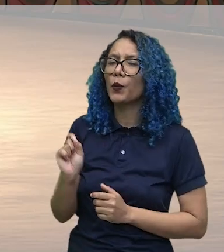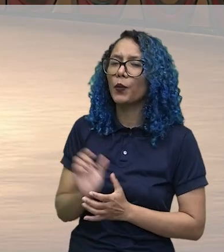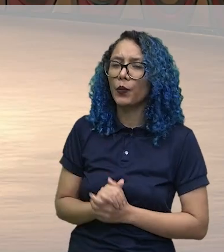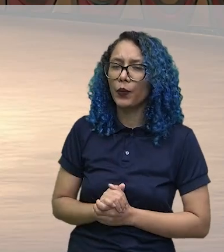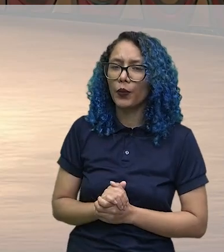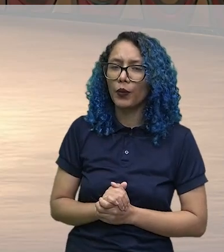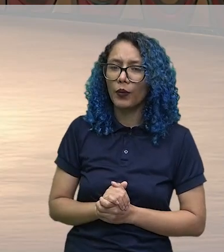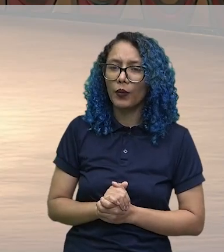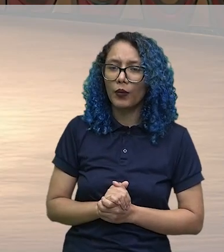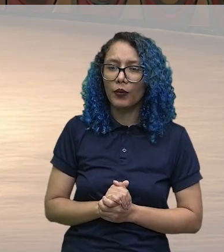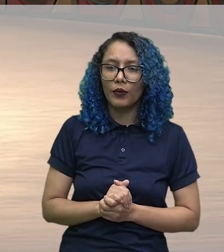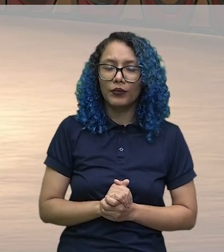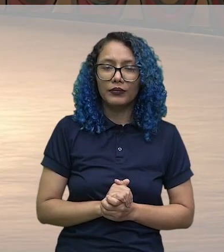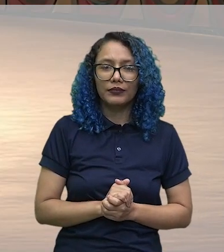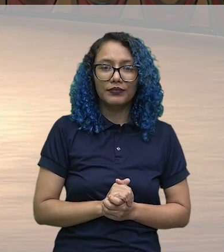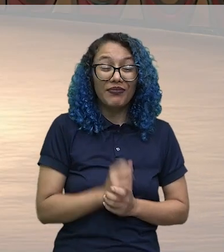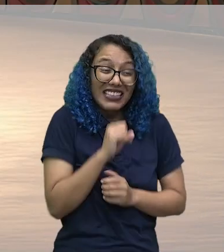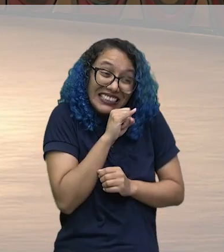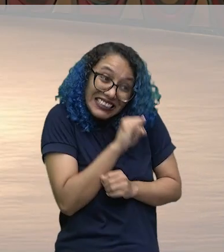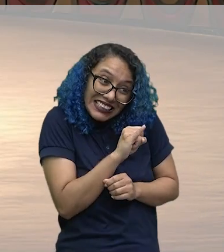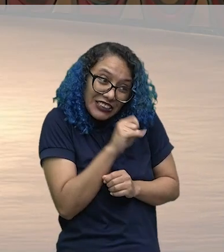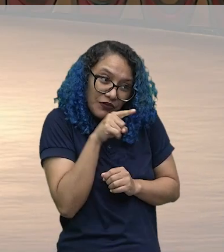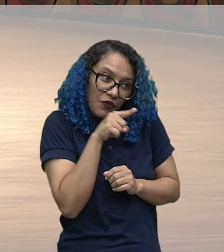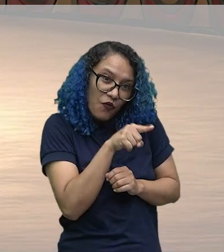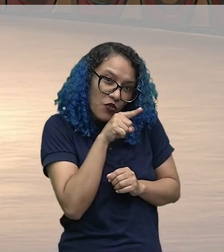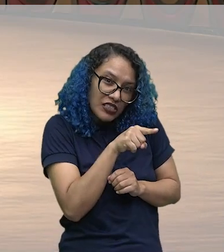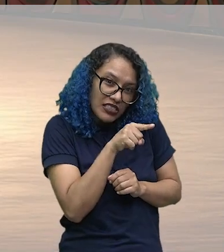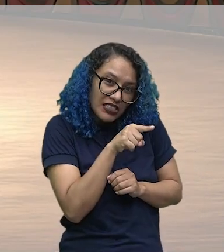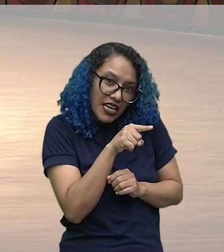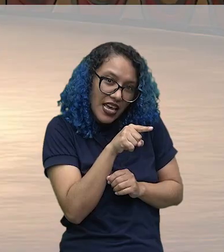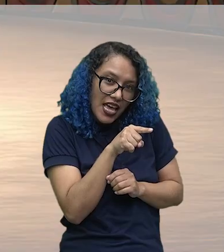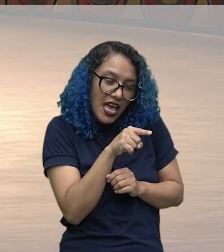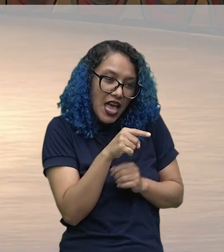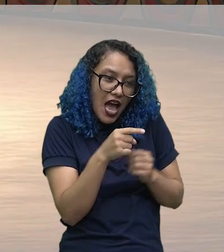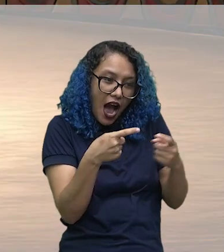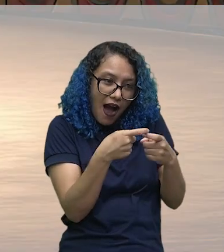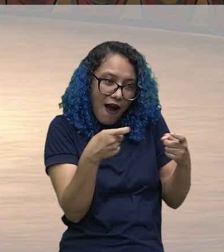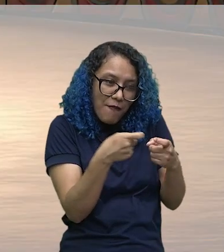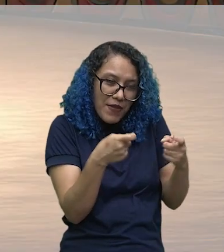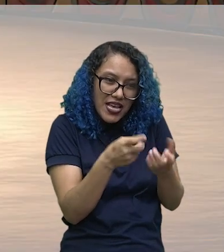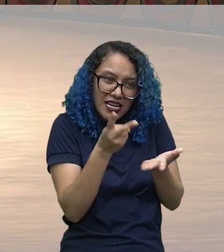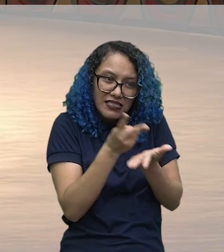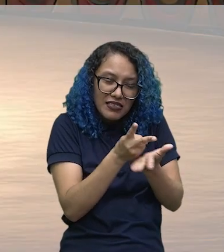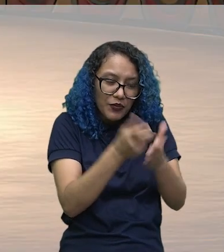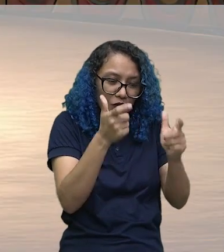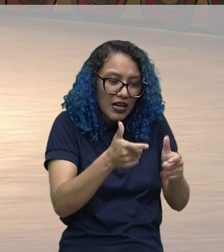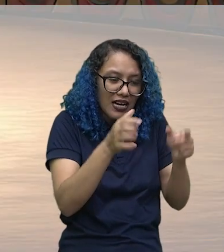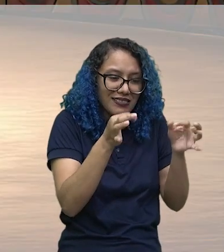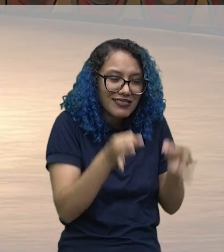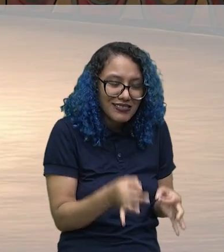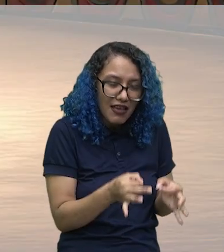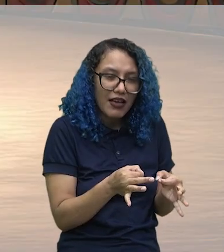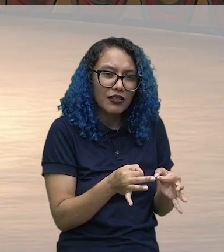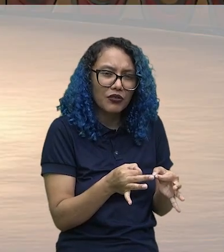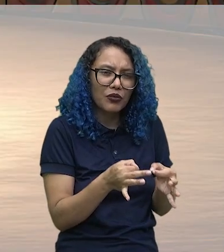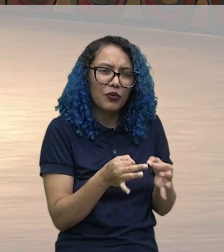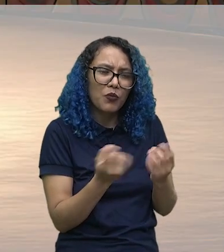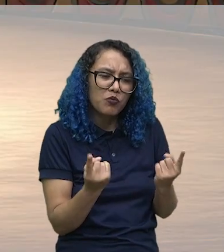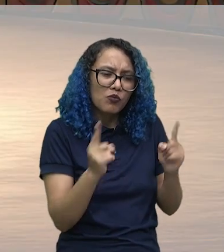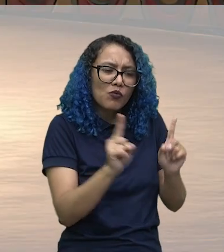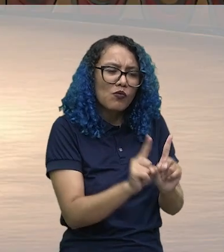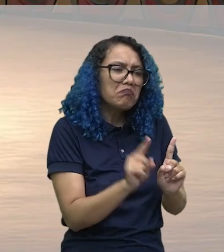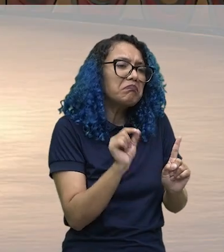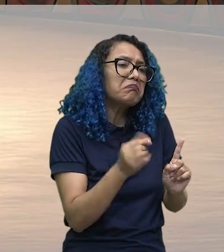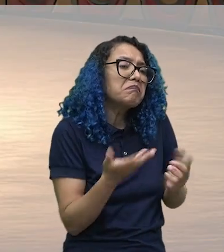quê? Se você é o par de meias que está sempre no lugar, quem é o